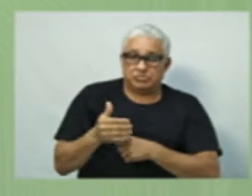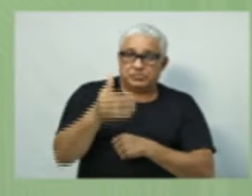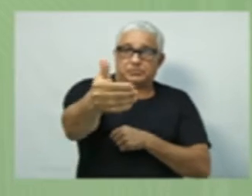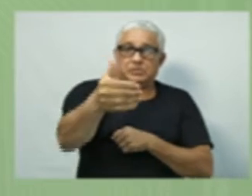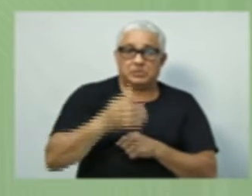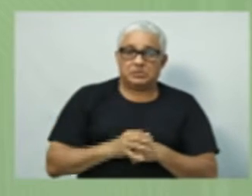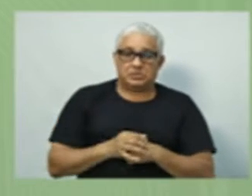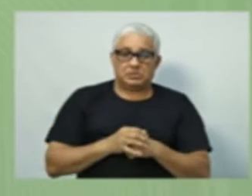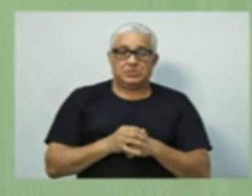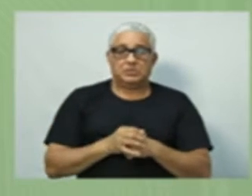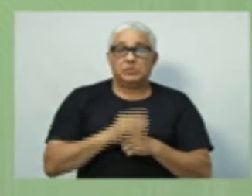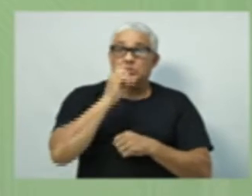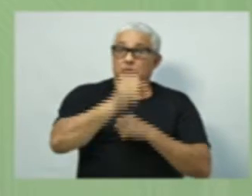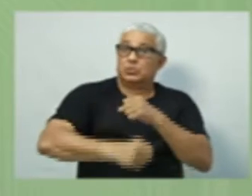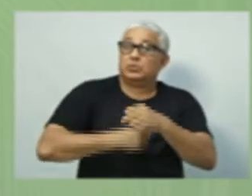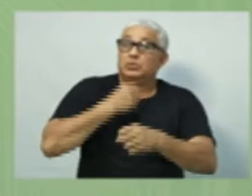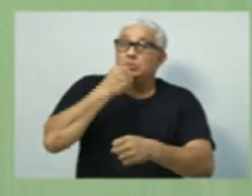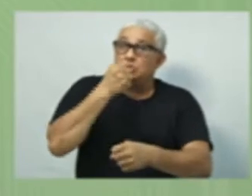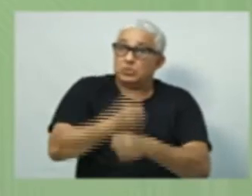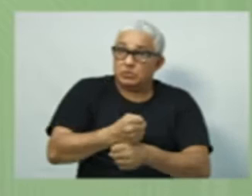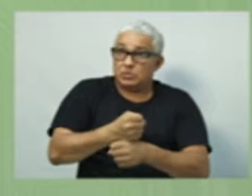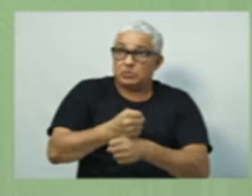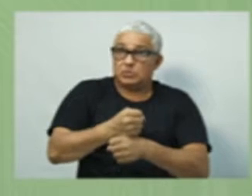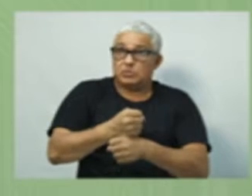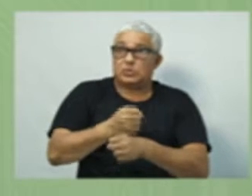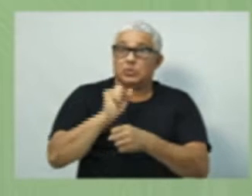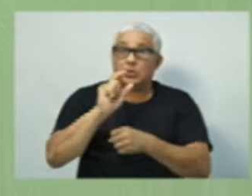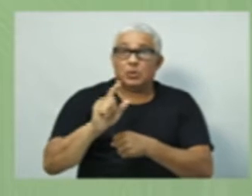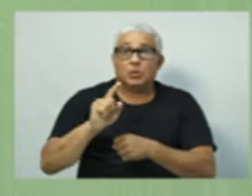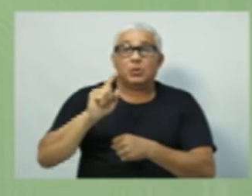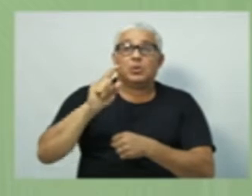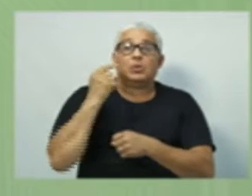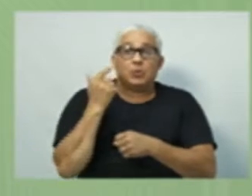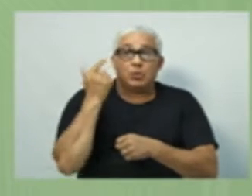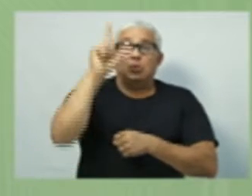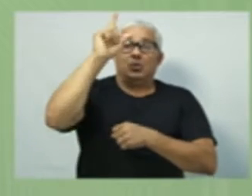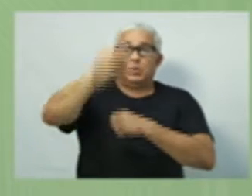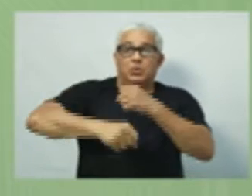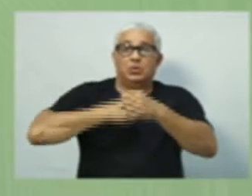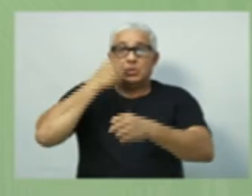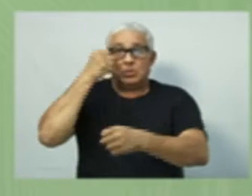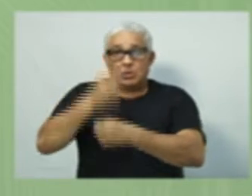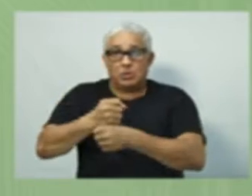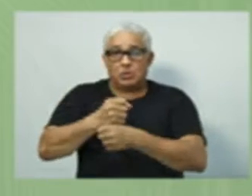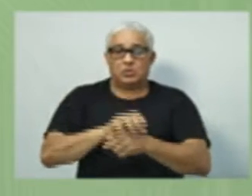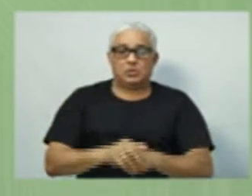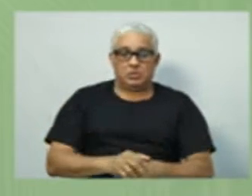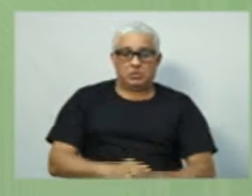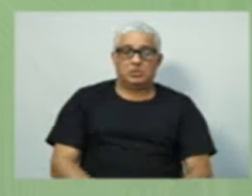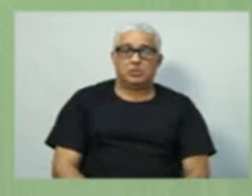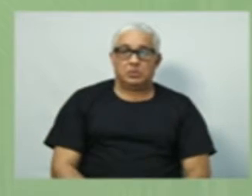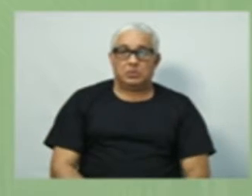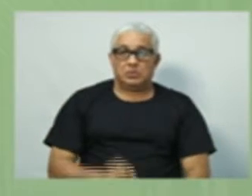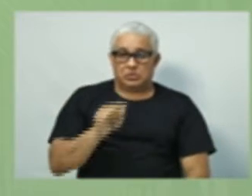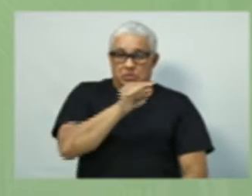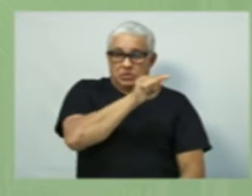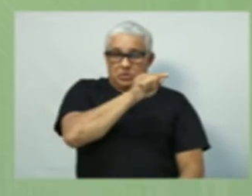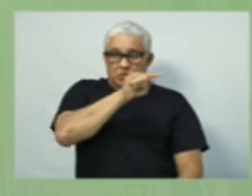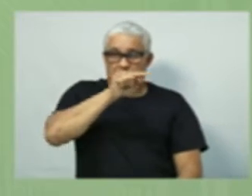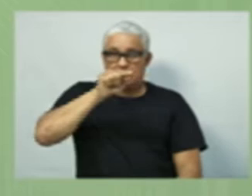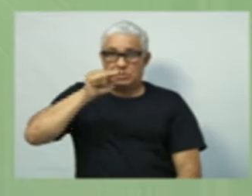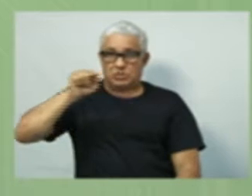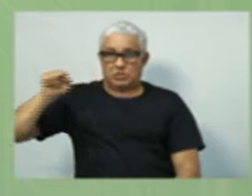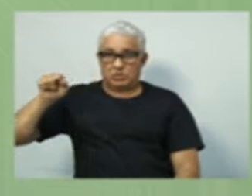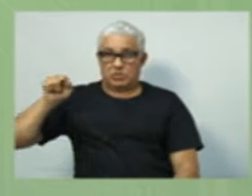de um ano para o outro o ok então análise horizontal ela compara entre